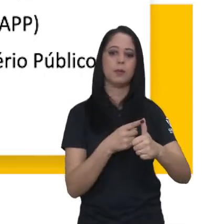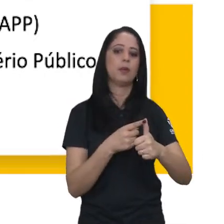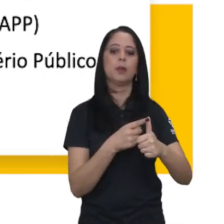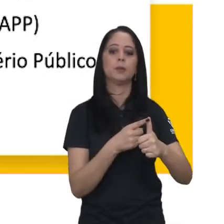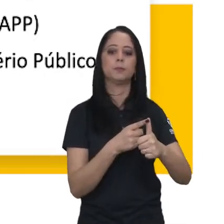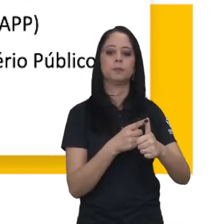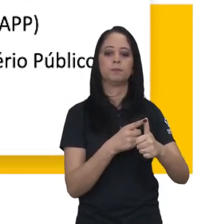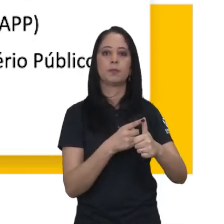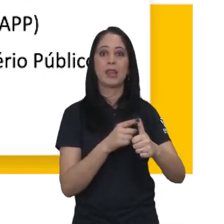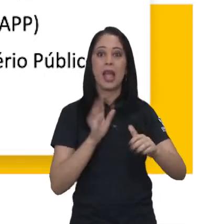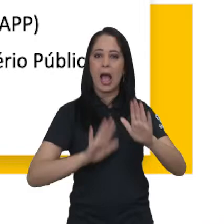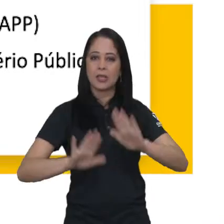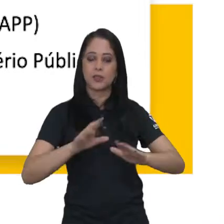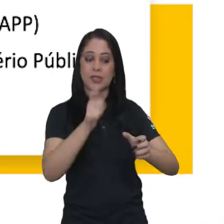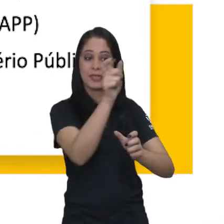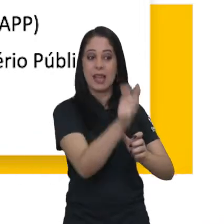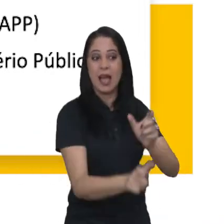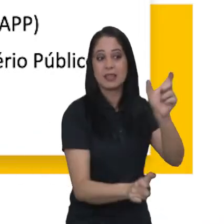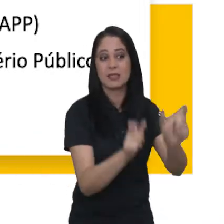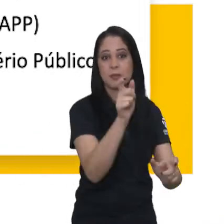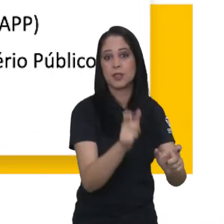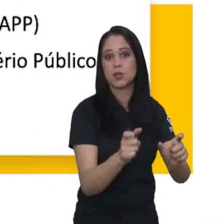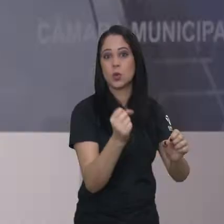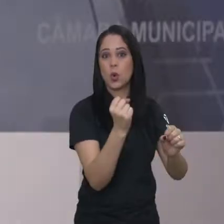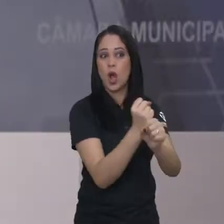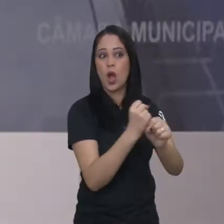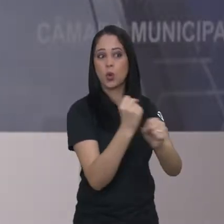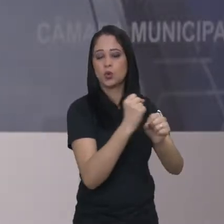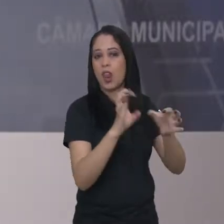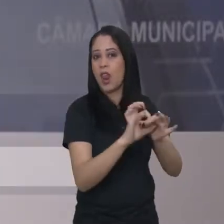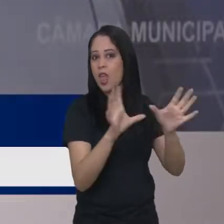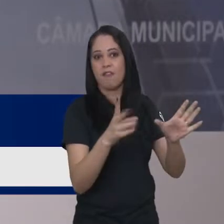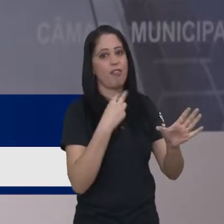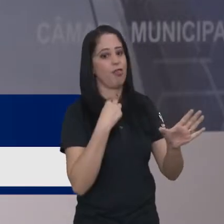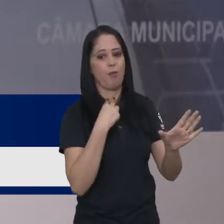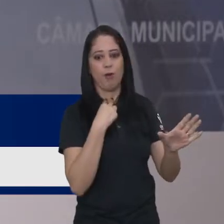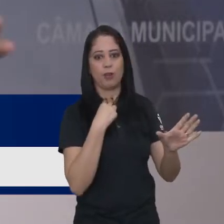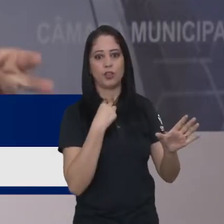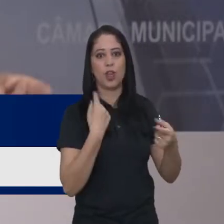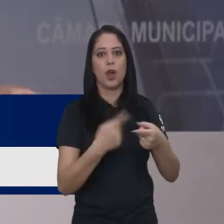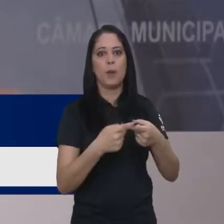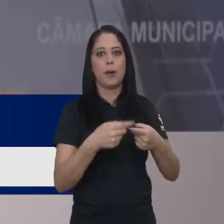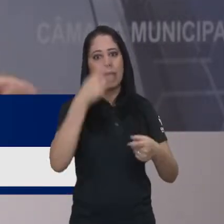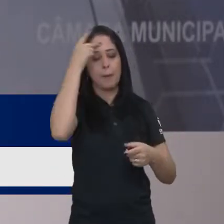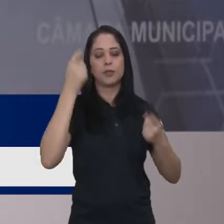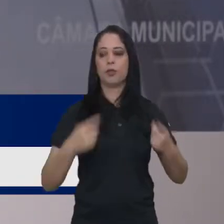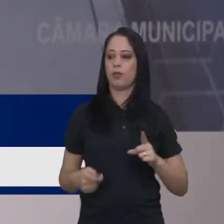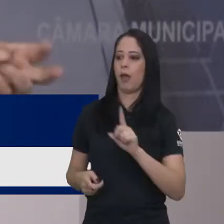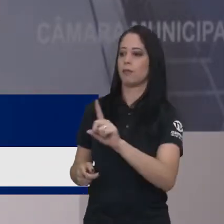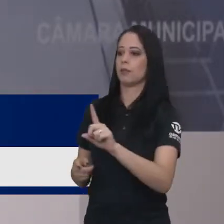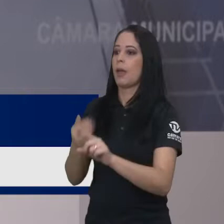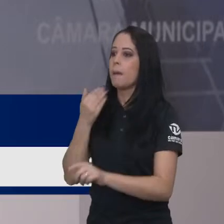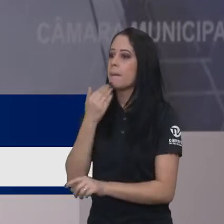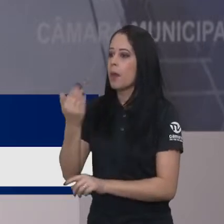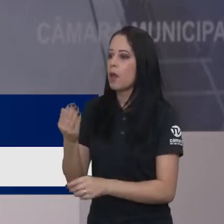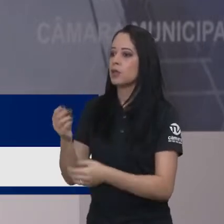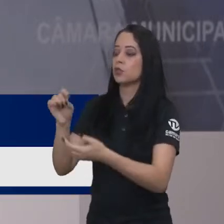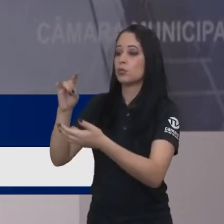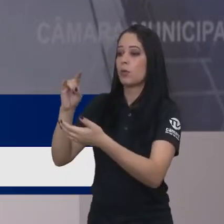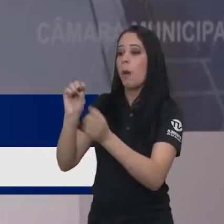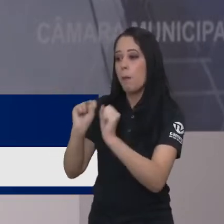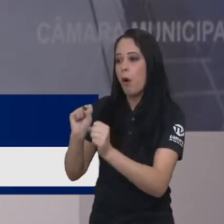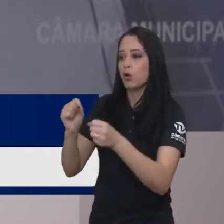primeiro, construção sem autorização prévia, sem o alvará. Esse alvará é impossível de se conseguir porque a pessoa vai pedir o alvará e ela diz, não, não posso porque o bairro é irregular.